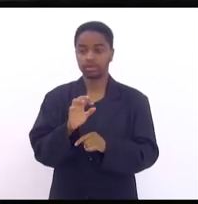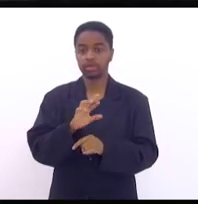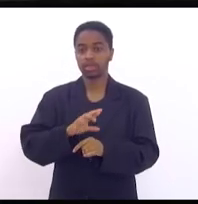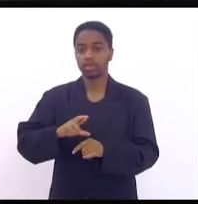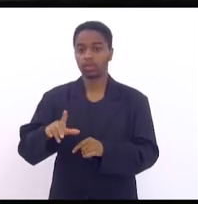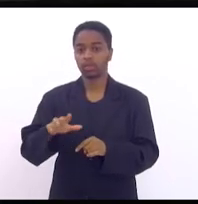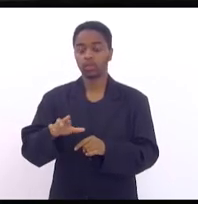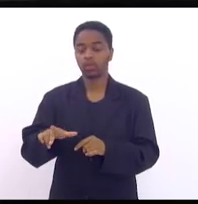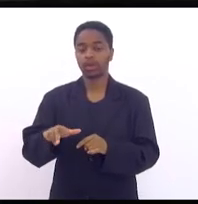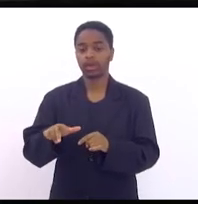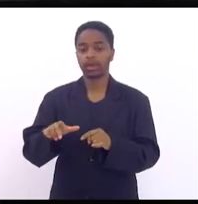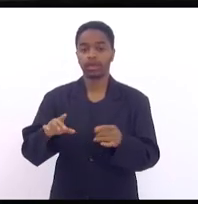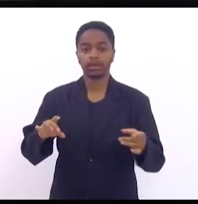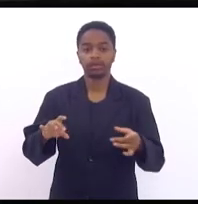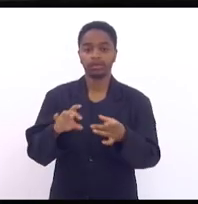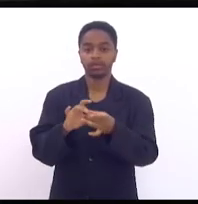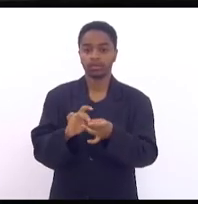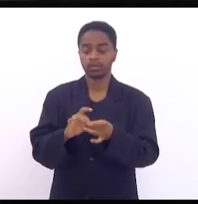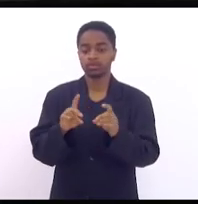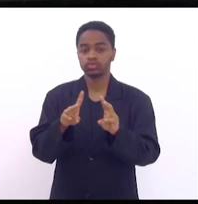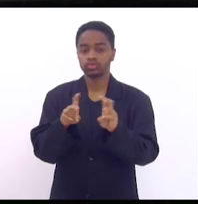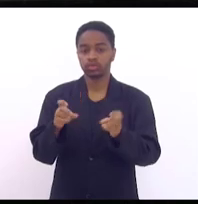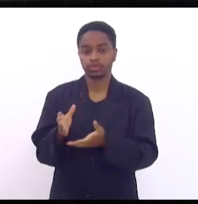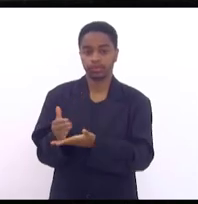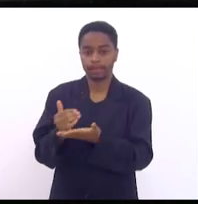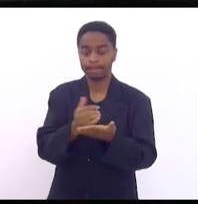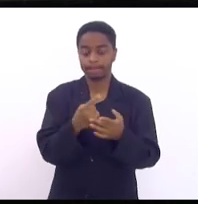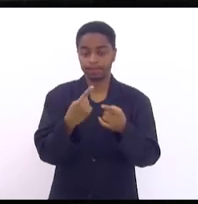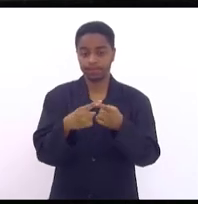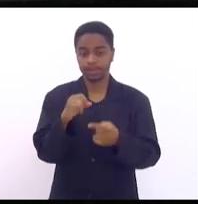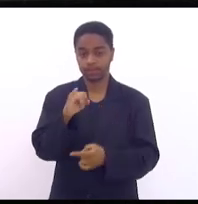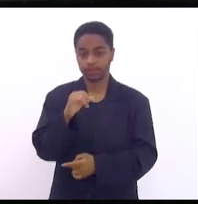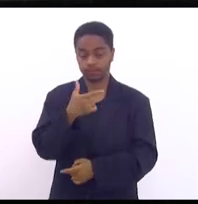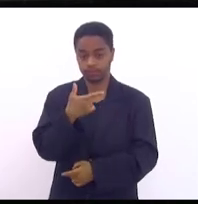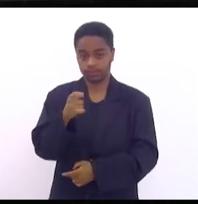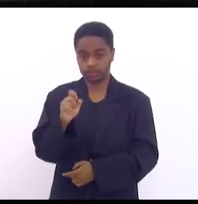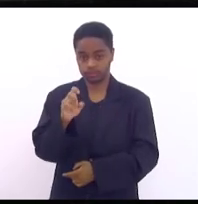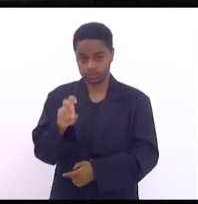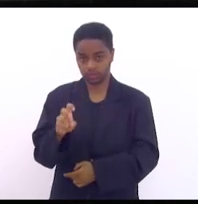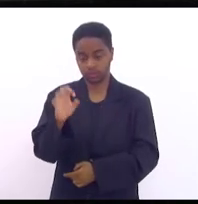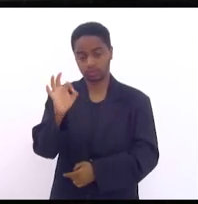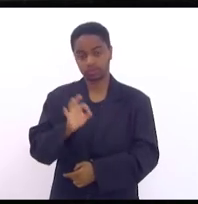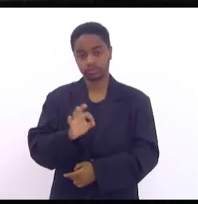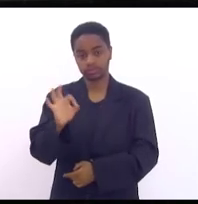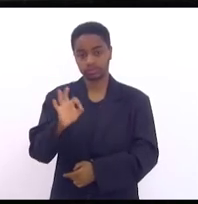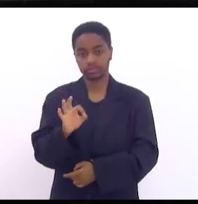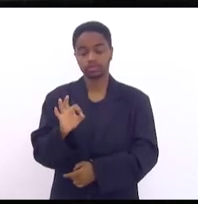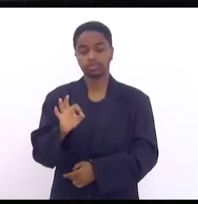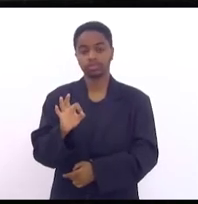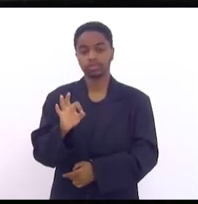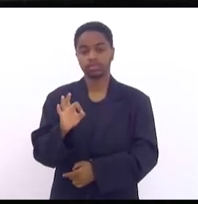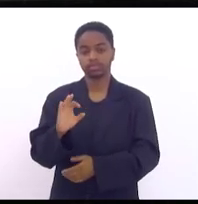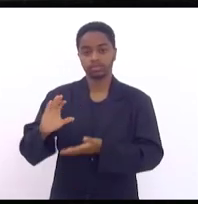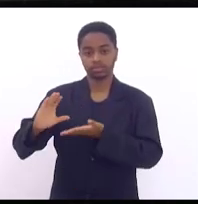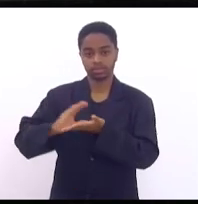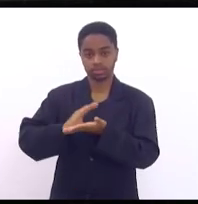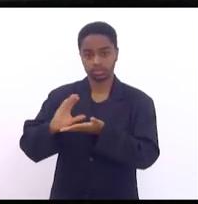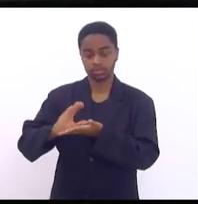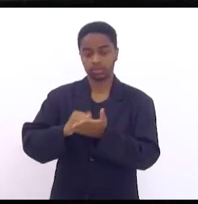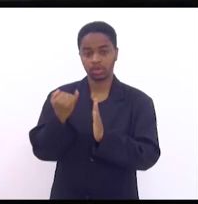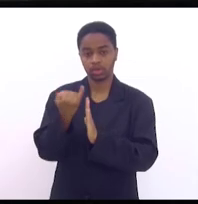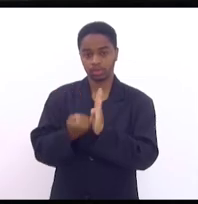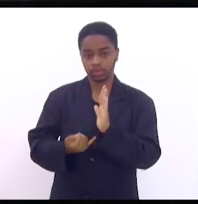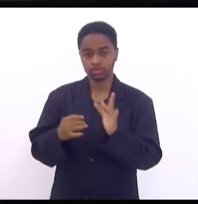do produto da arrecadação. 25% da receita desse imposto pertence